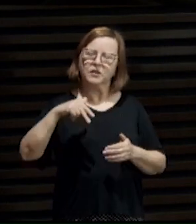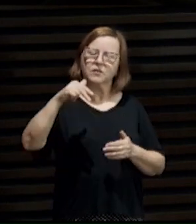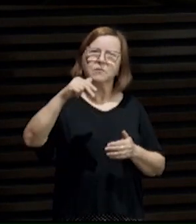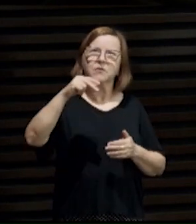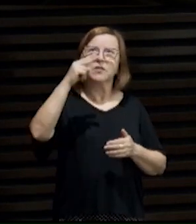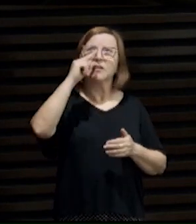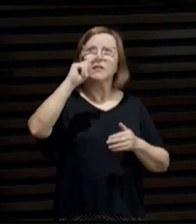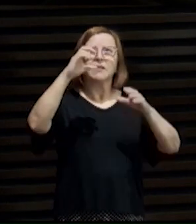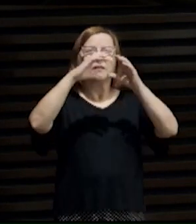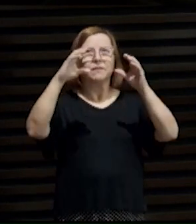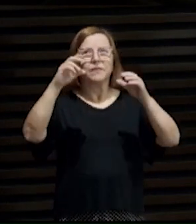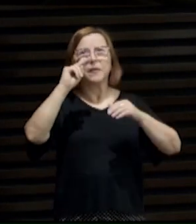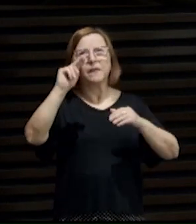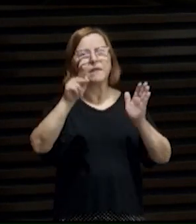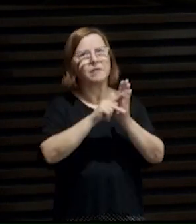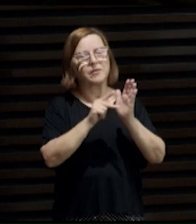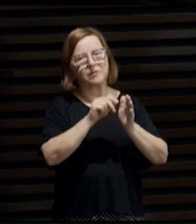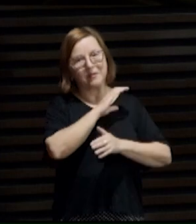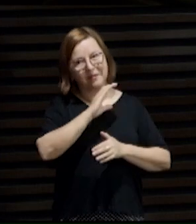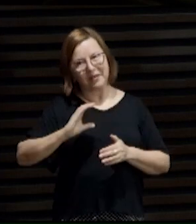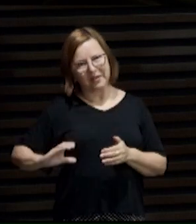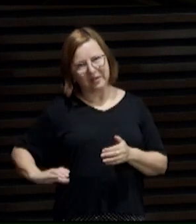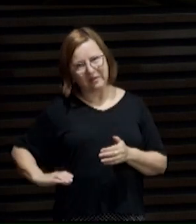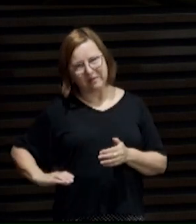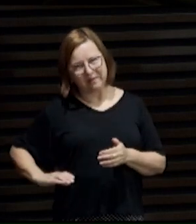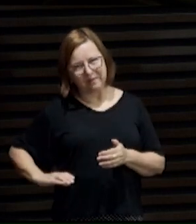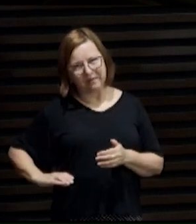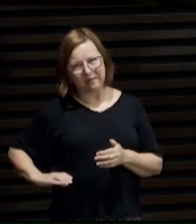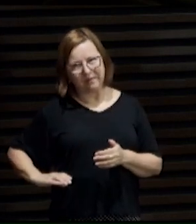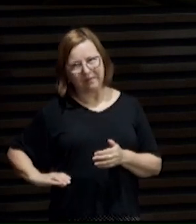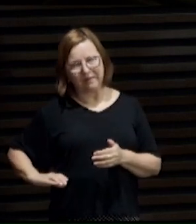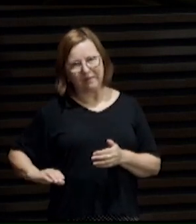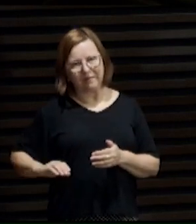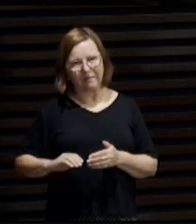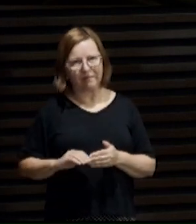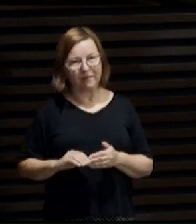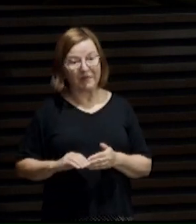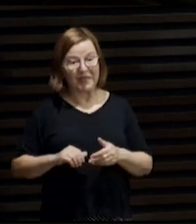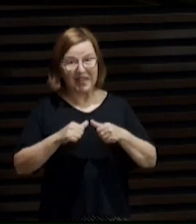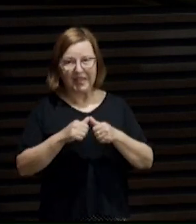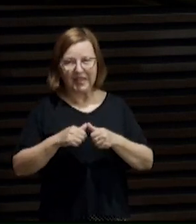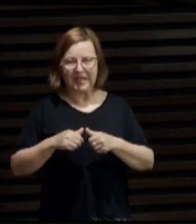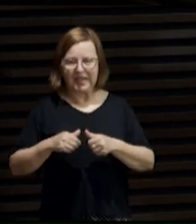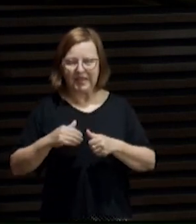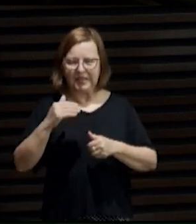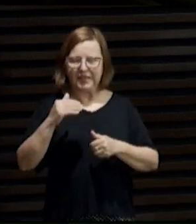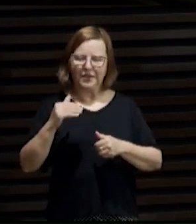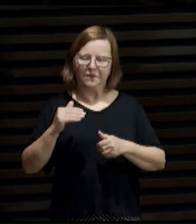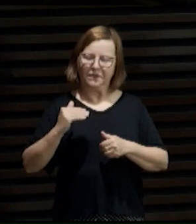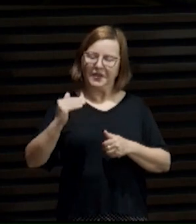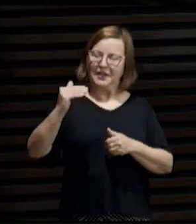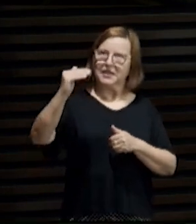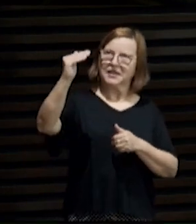o próprio Cristo. nesta escada era a visão de como se